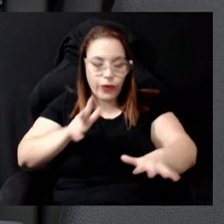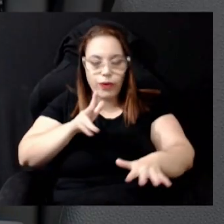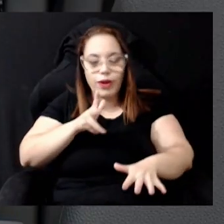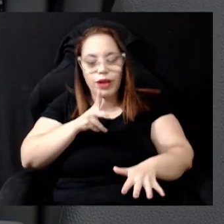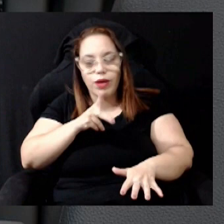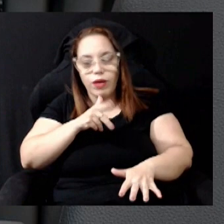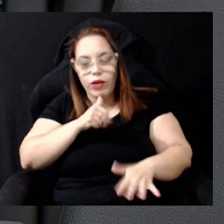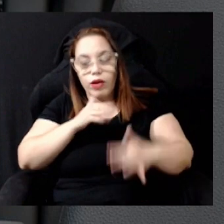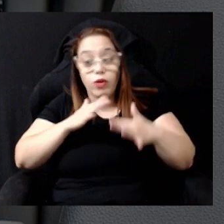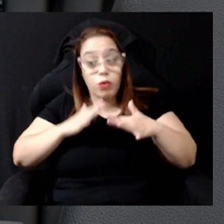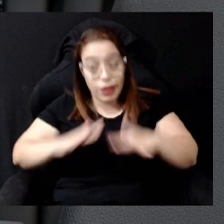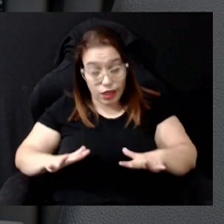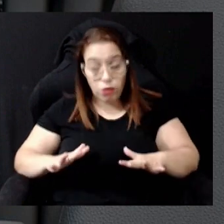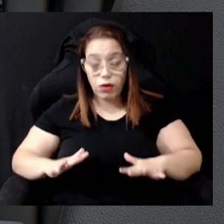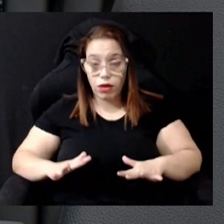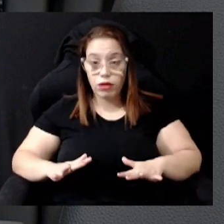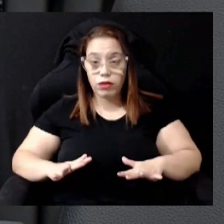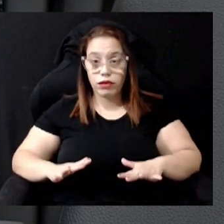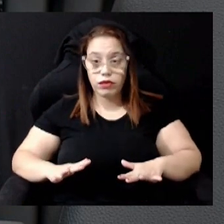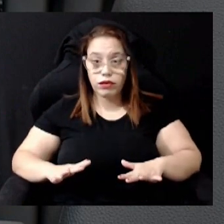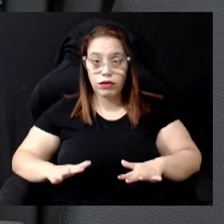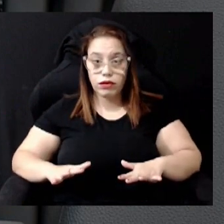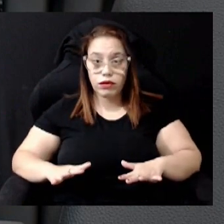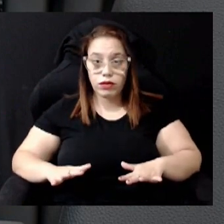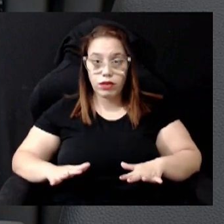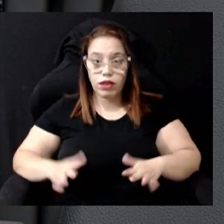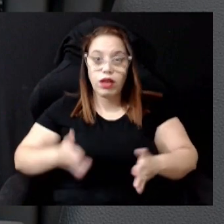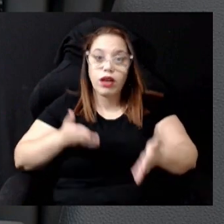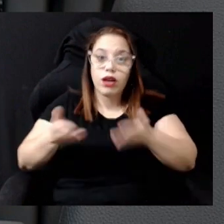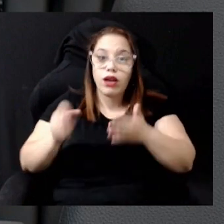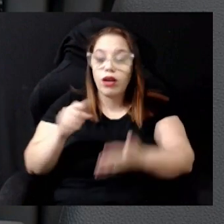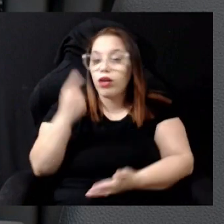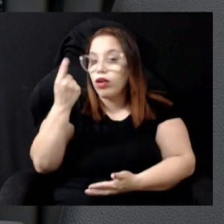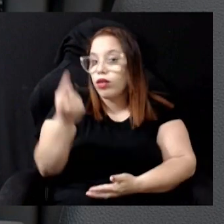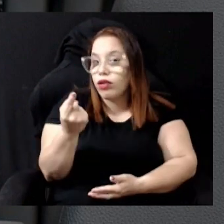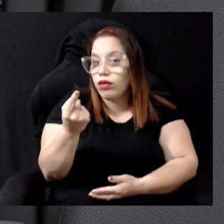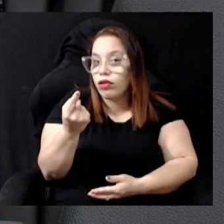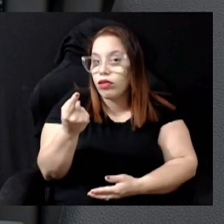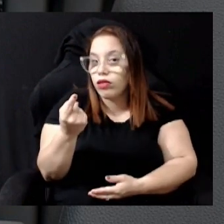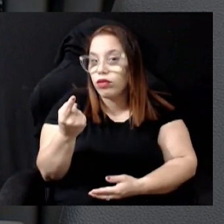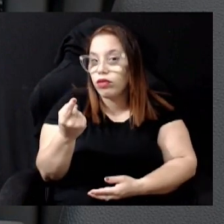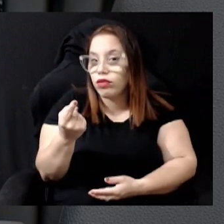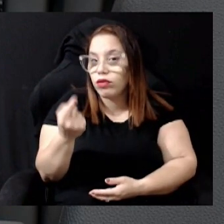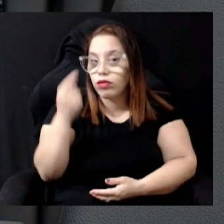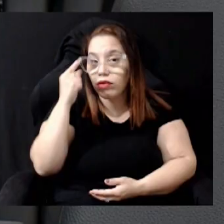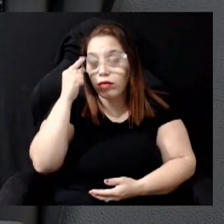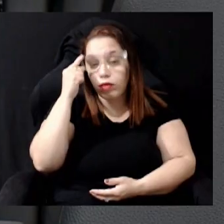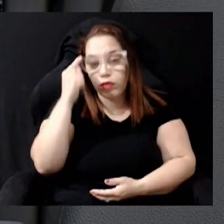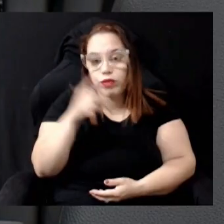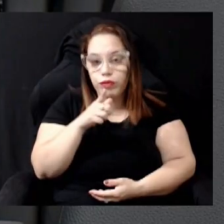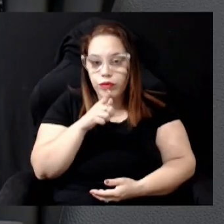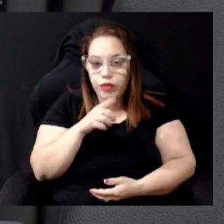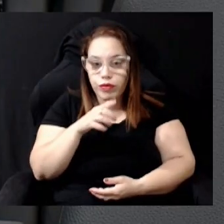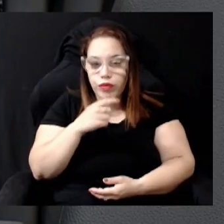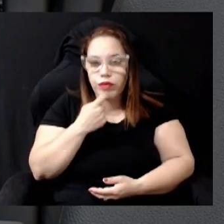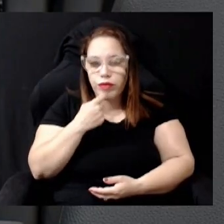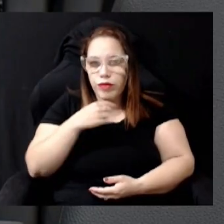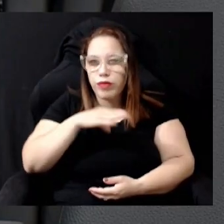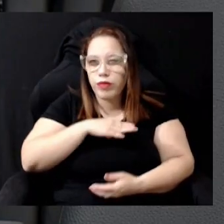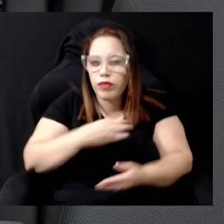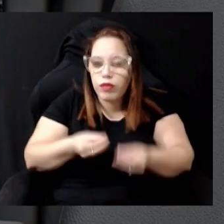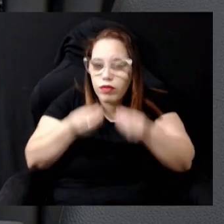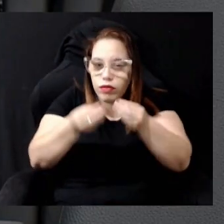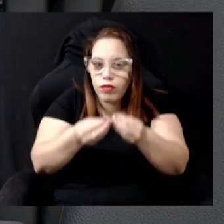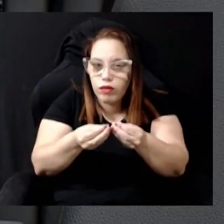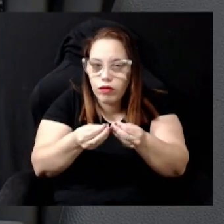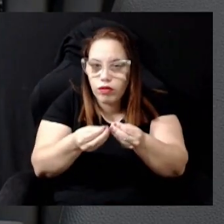tranquilidade. Isso eu acho que é uma medida, além dessa medida que o município está implementando, eu acho que é importante a participação da